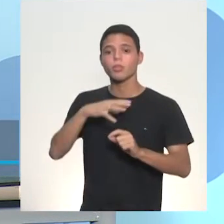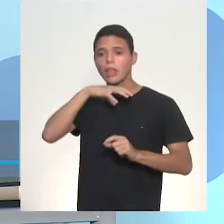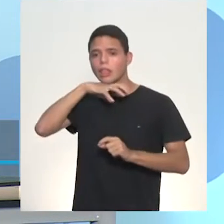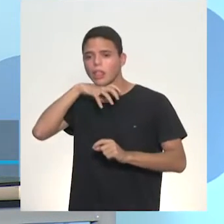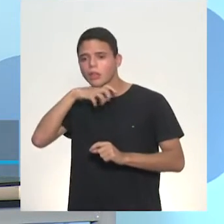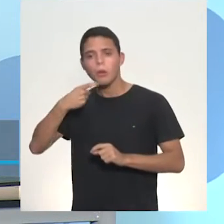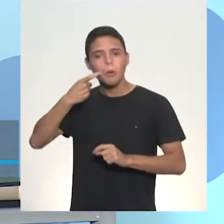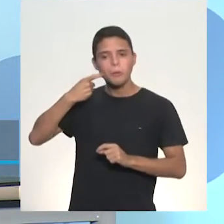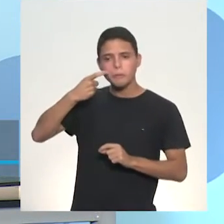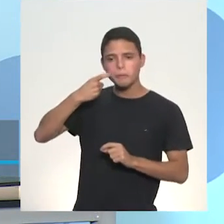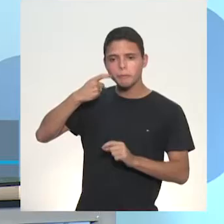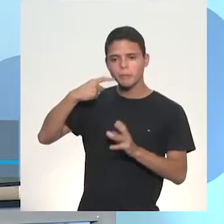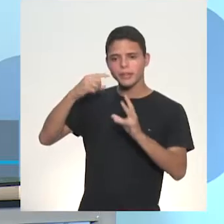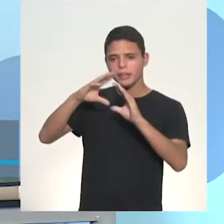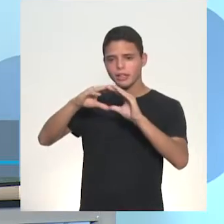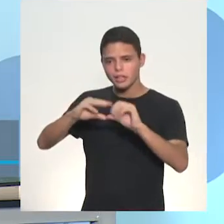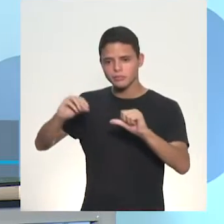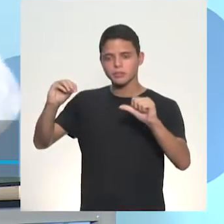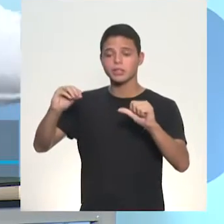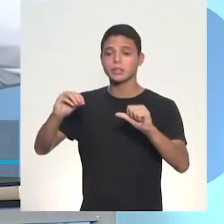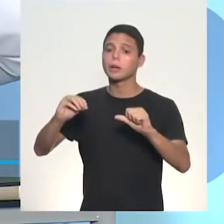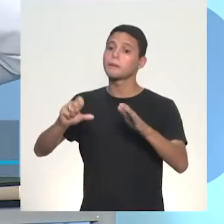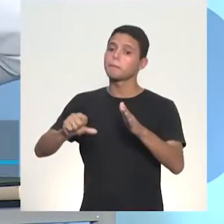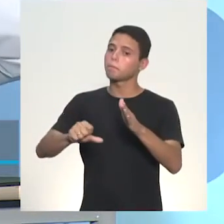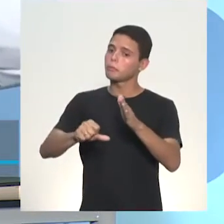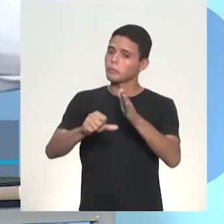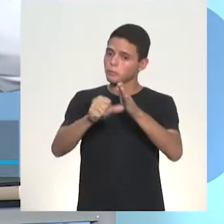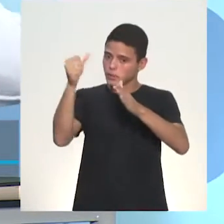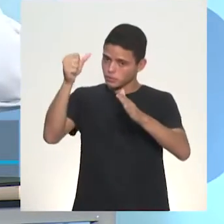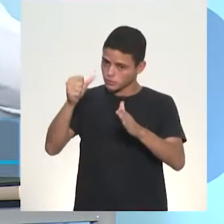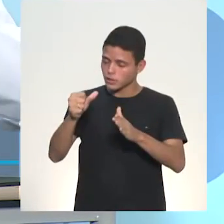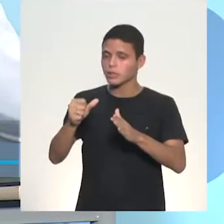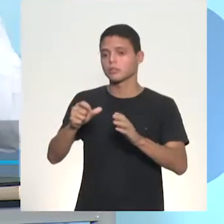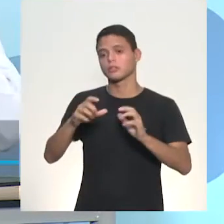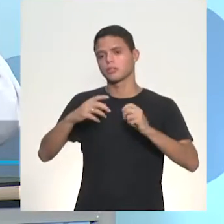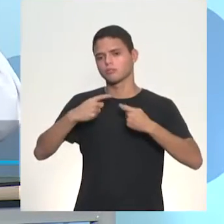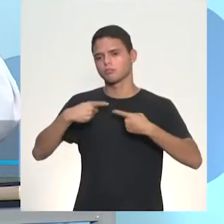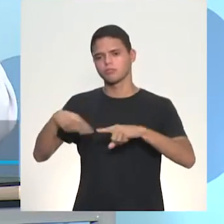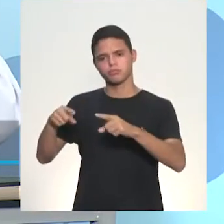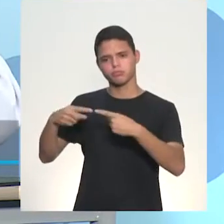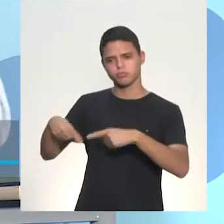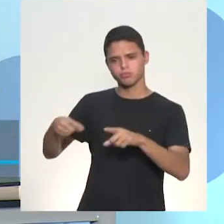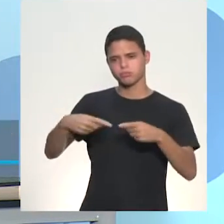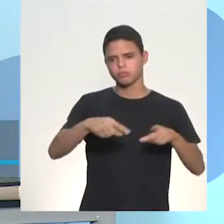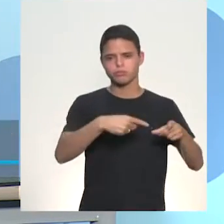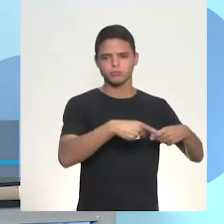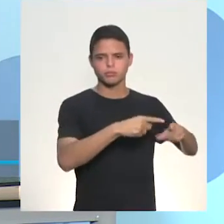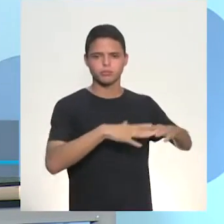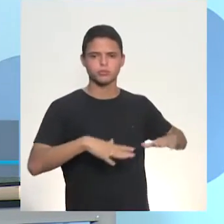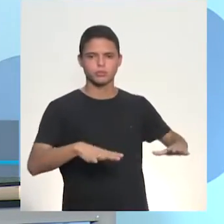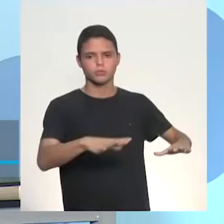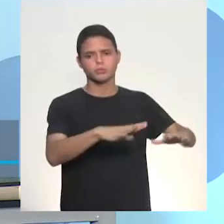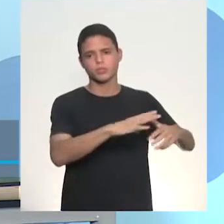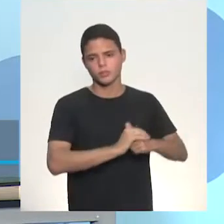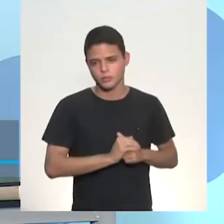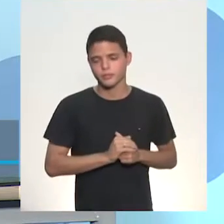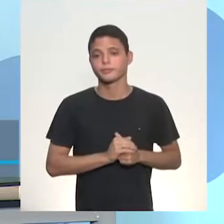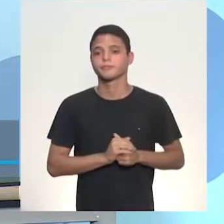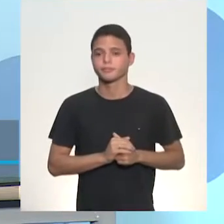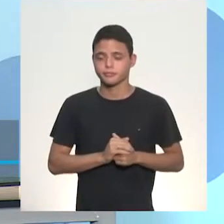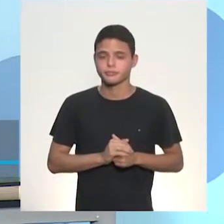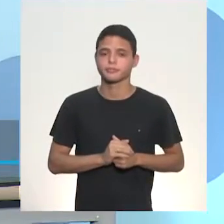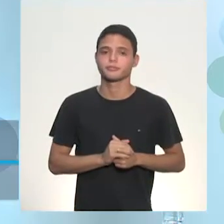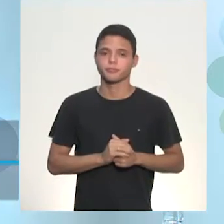primeiro, né? Então fica a reflexão aí. Ela cresce muito a população e depois acaba com todos os suprimentos e acaba se